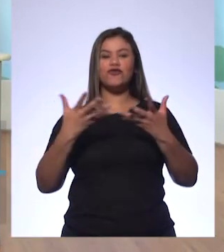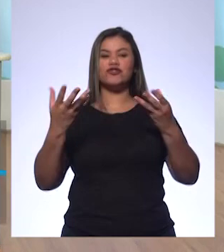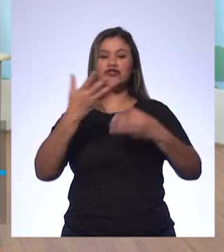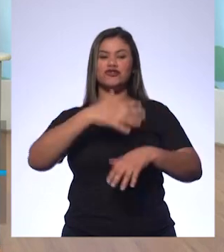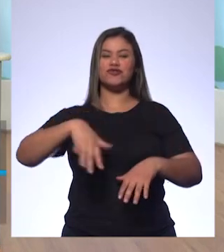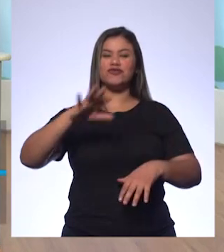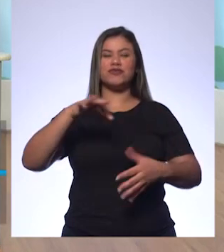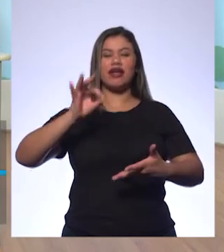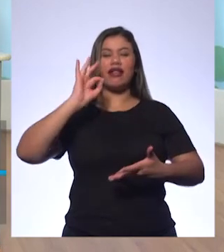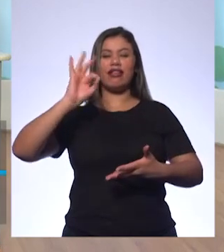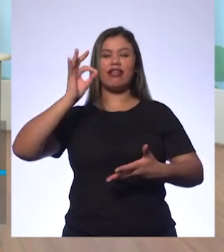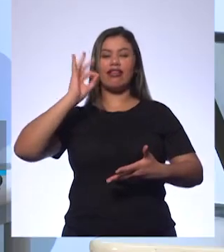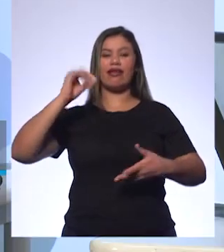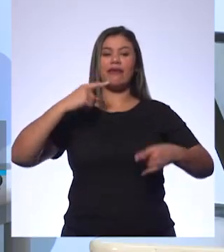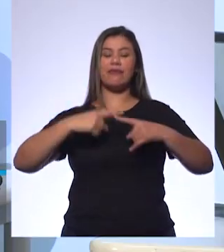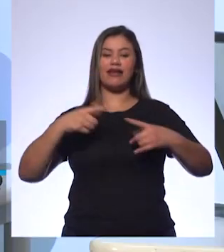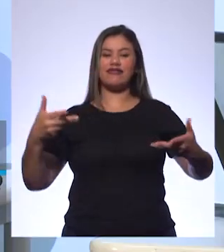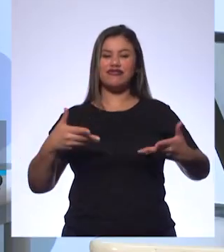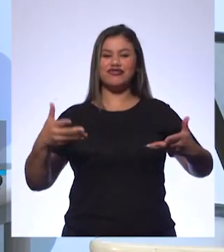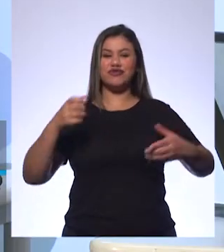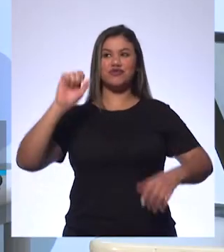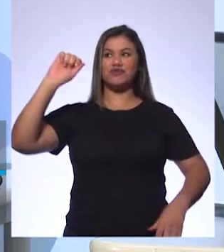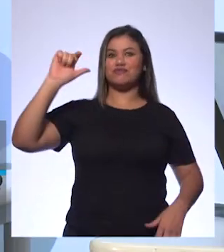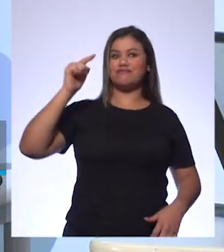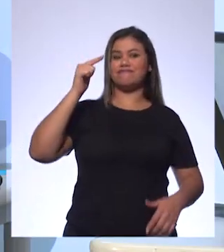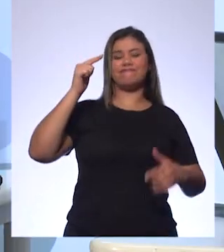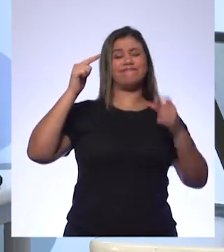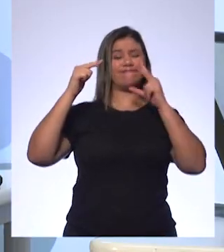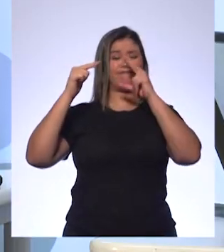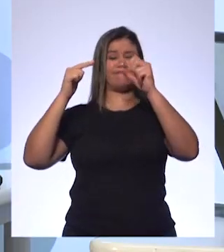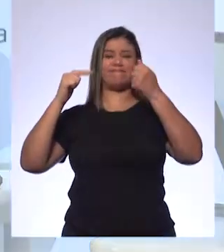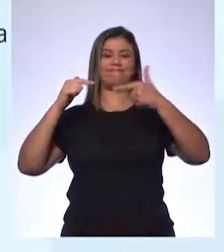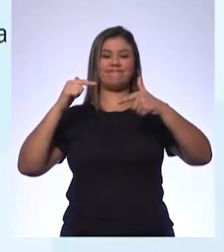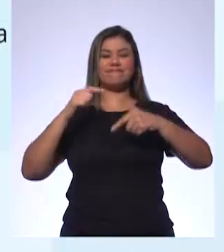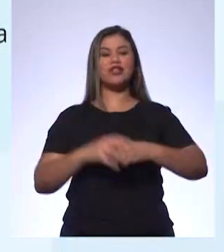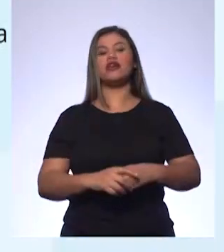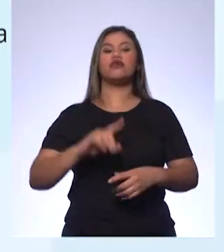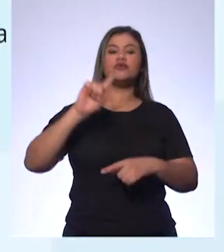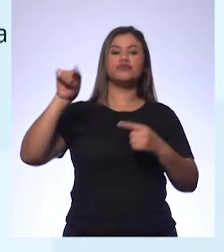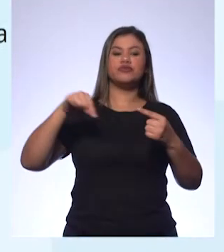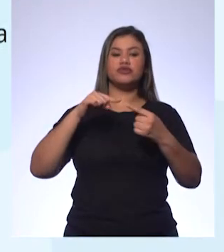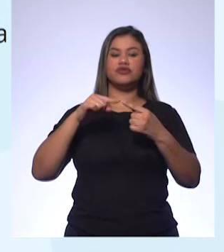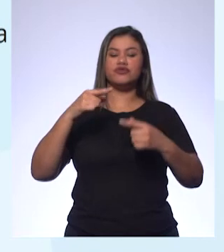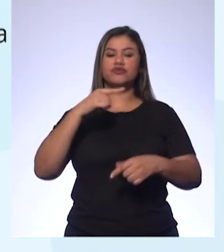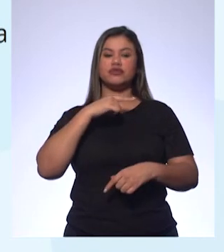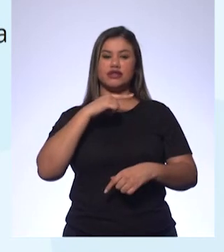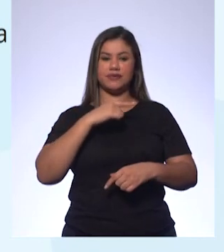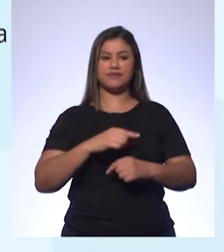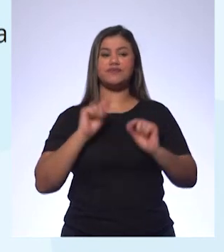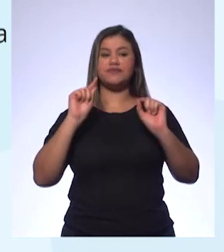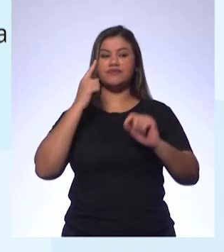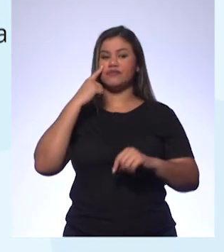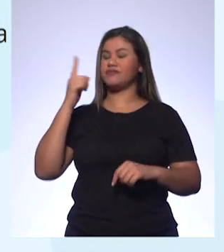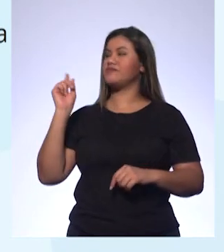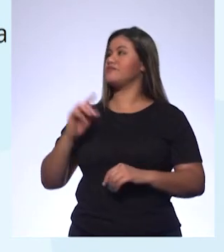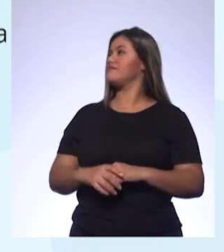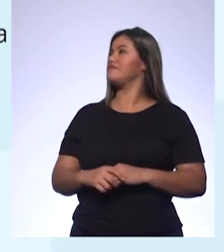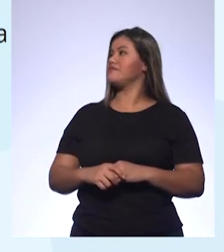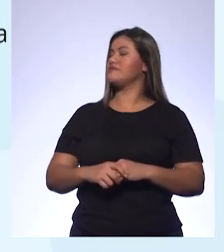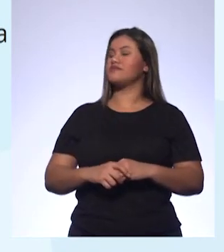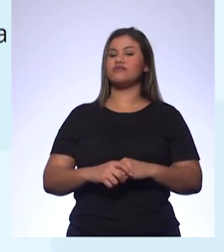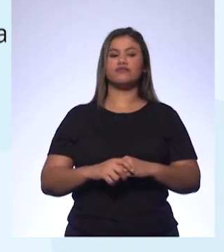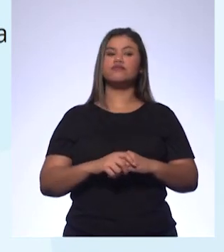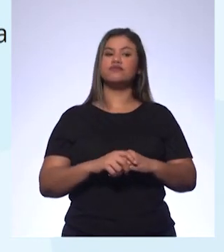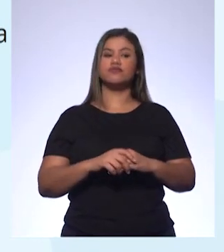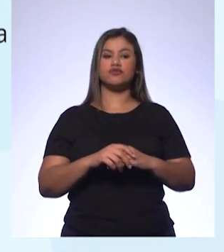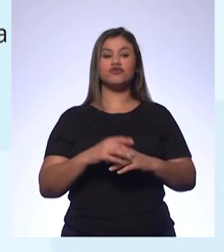muito sol, né? Então, bora lá. Objetivos aí da nossa aula na tela. Retomar e aprofundar-se nas variações